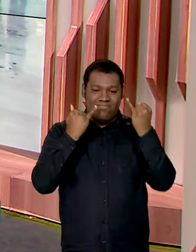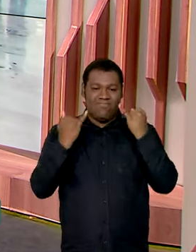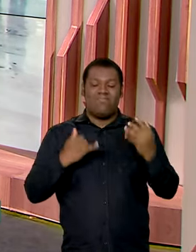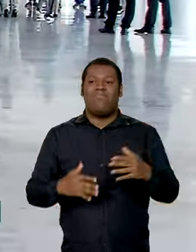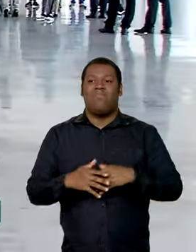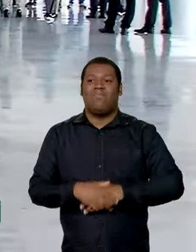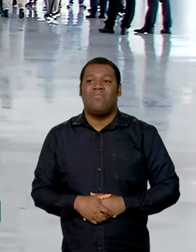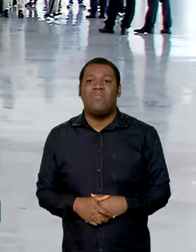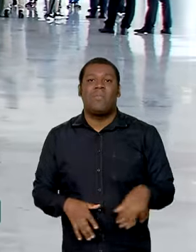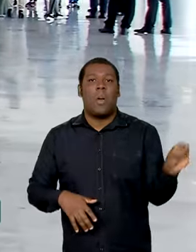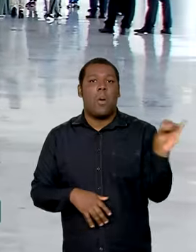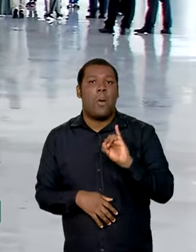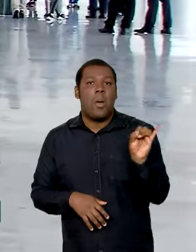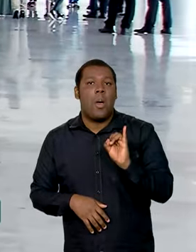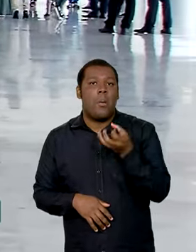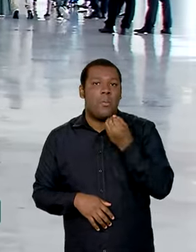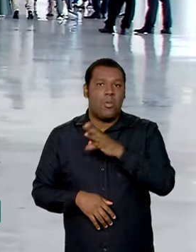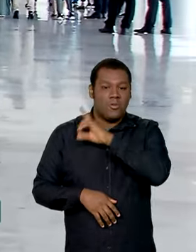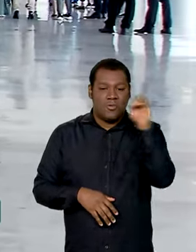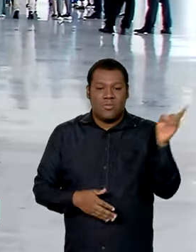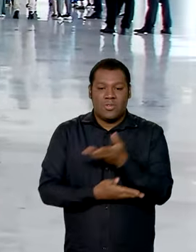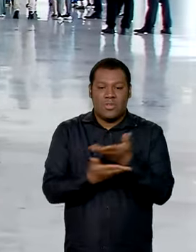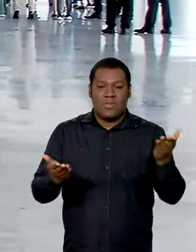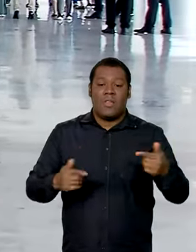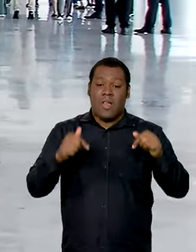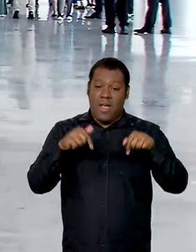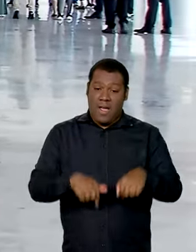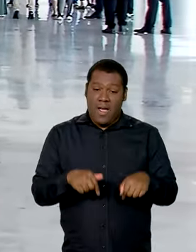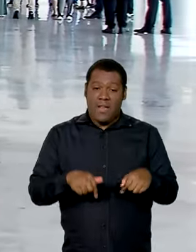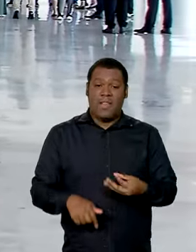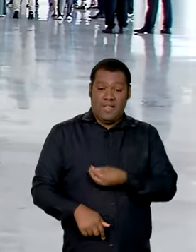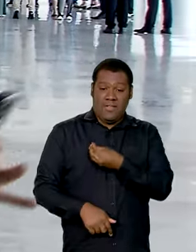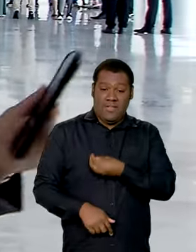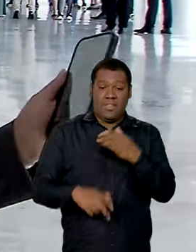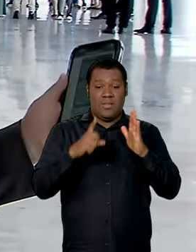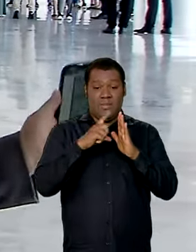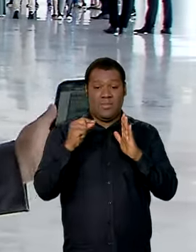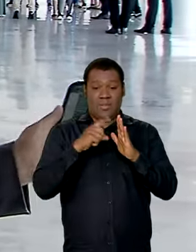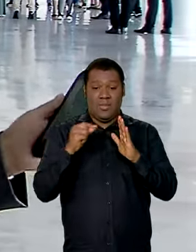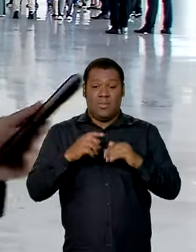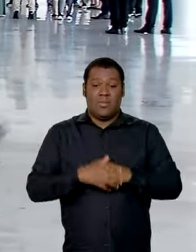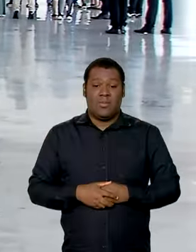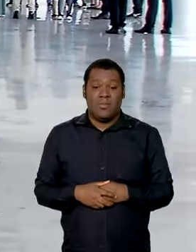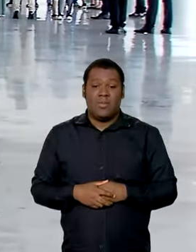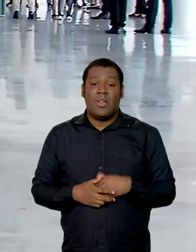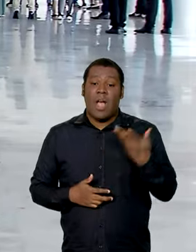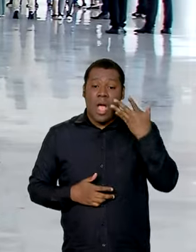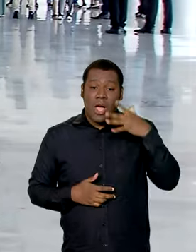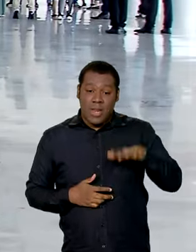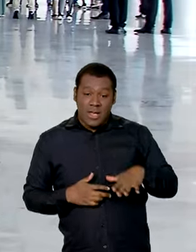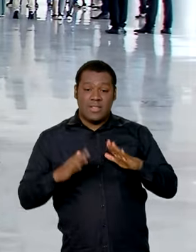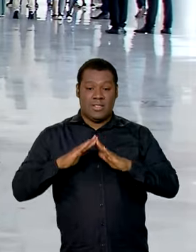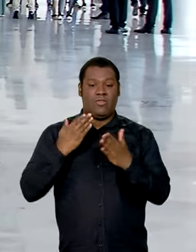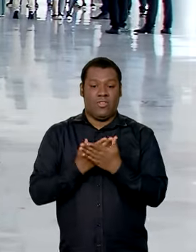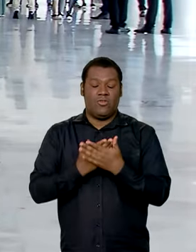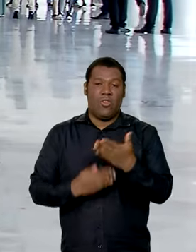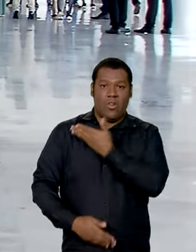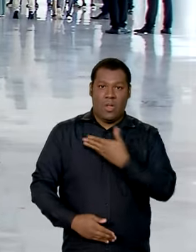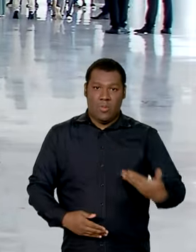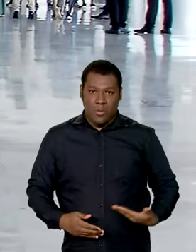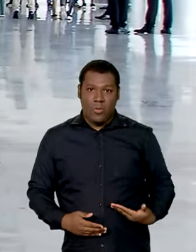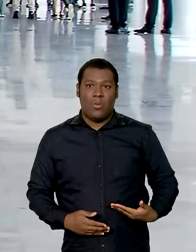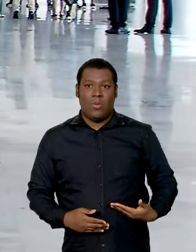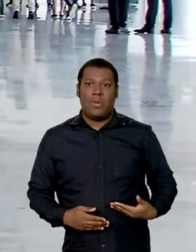Oi, Vanessa, bom dia para você, bom dia a todos. Pois é, eu estou aqui no Palácio Planalto, nesse momento está tendo até uma visitação de crianças de uma escola pública da cidade